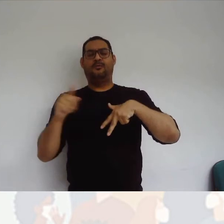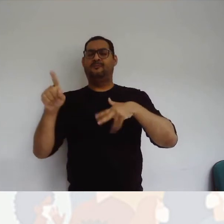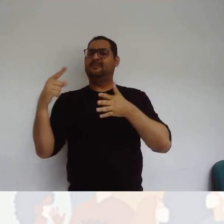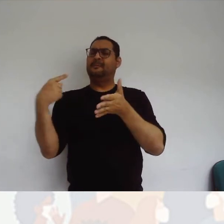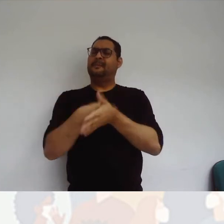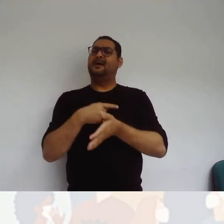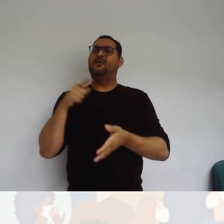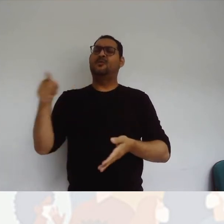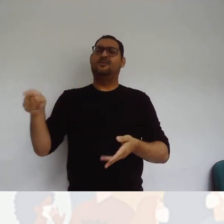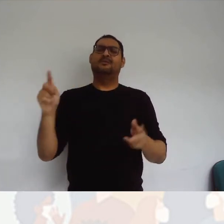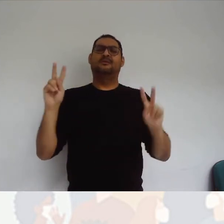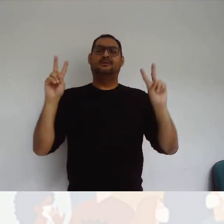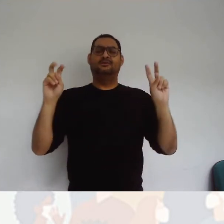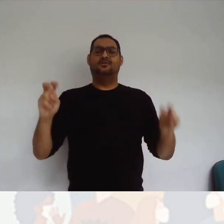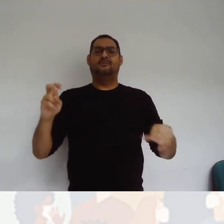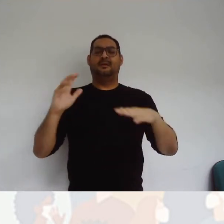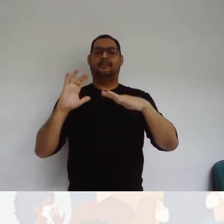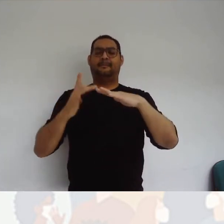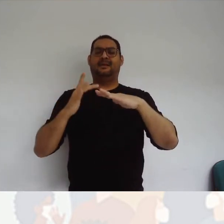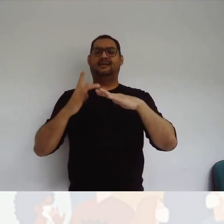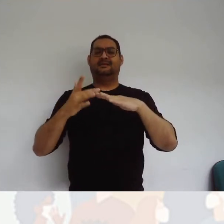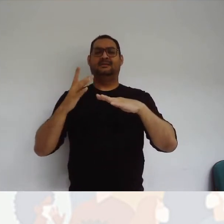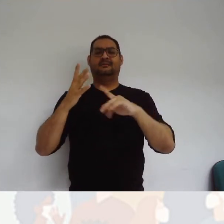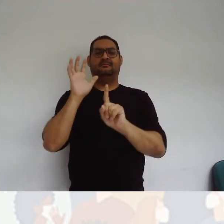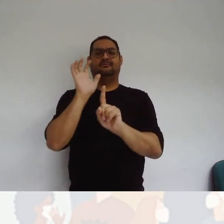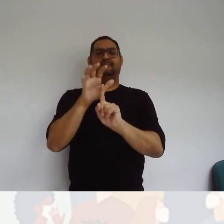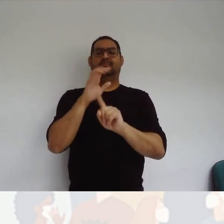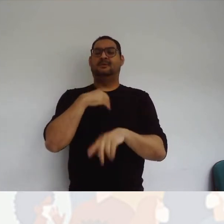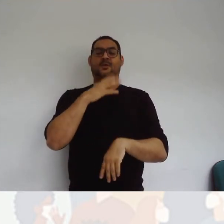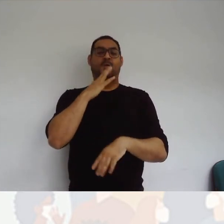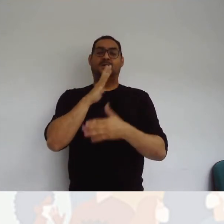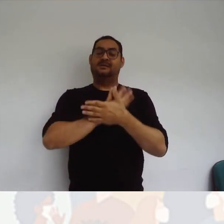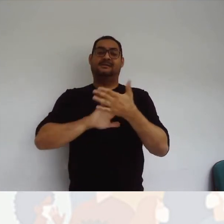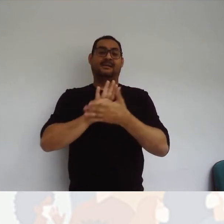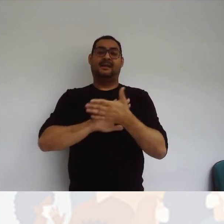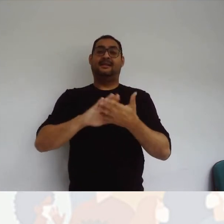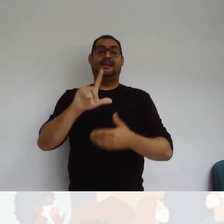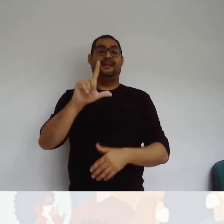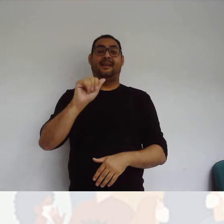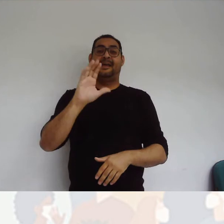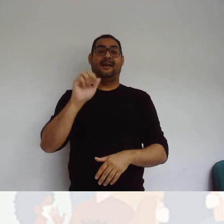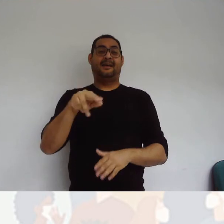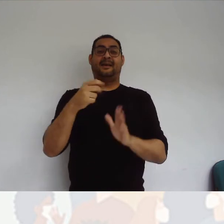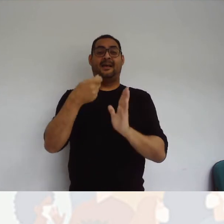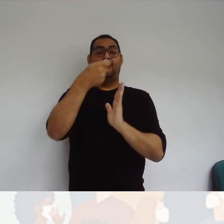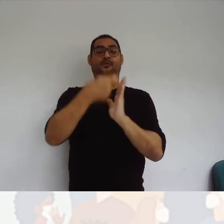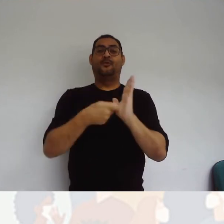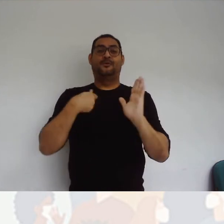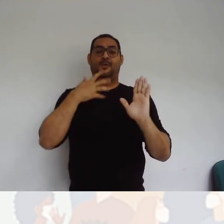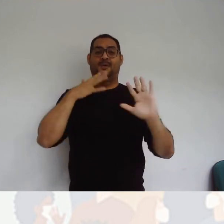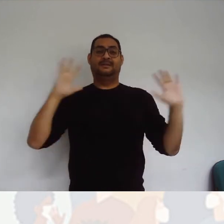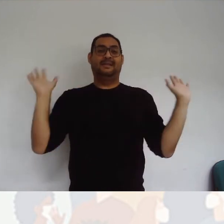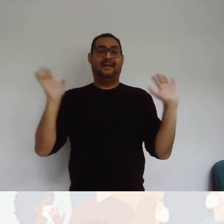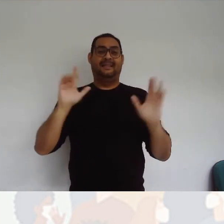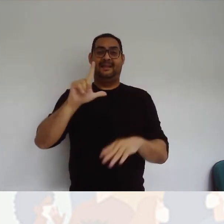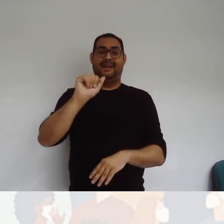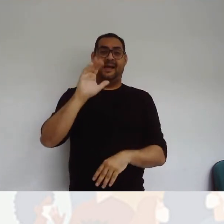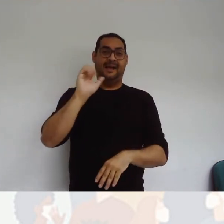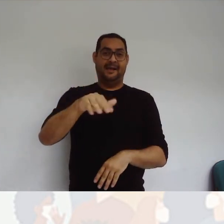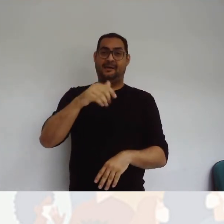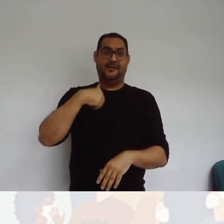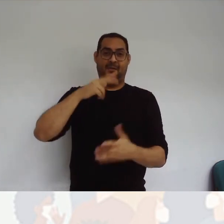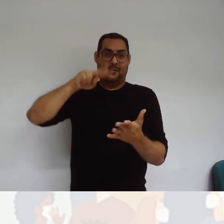são? Eu não sei nada de Lacan, sei só dizer que é Lacan, é isso aí. E